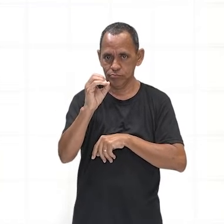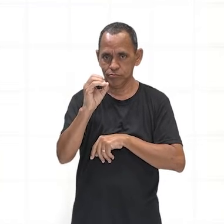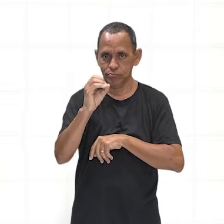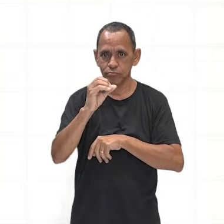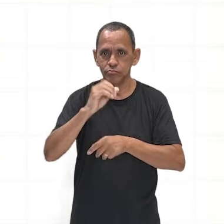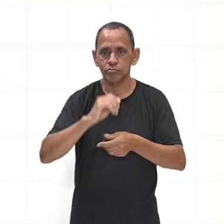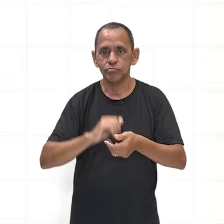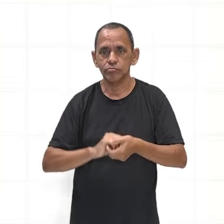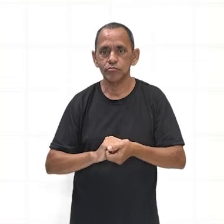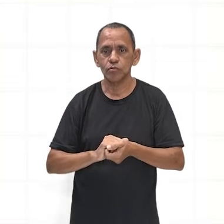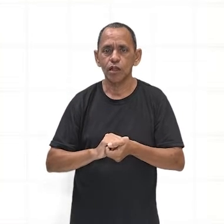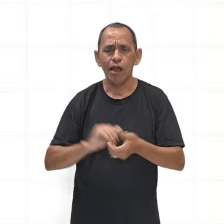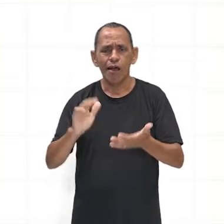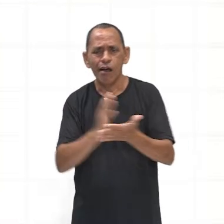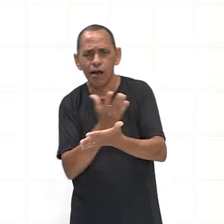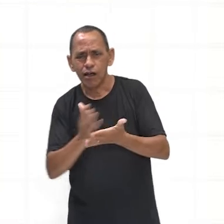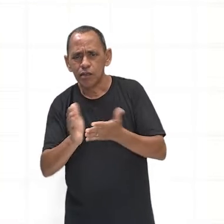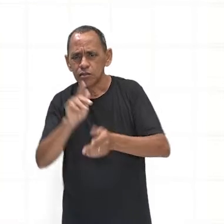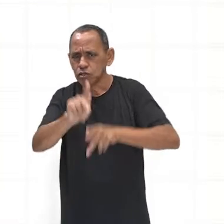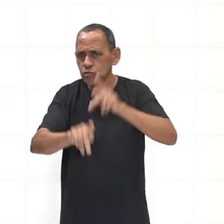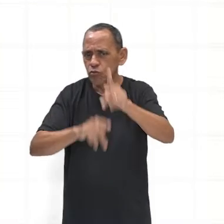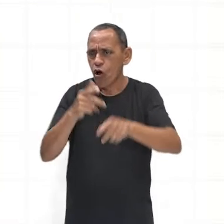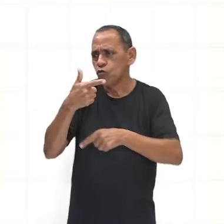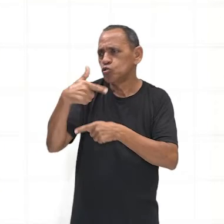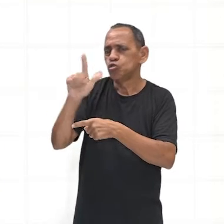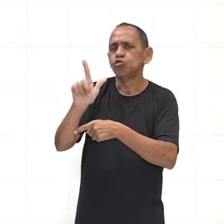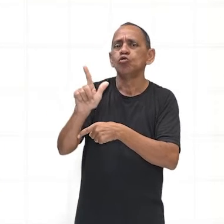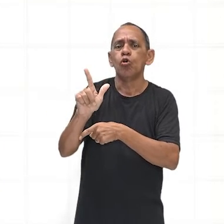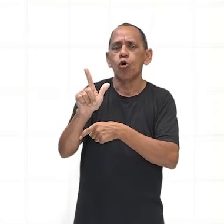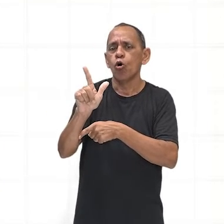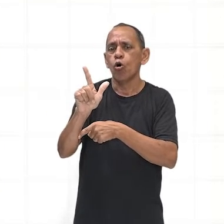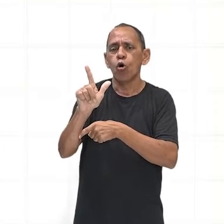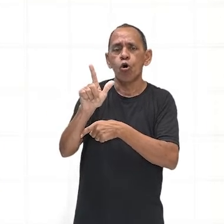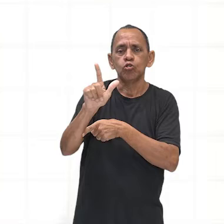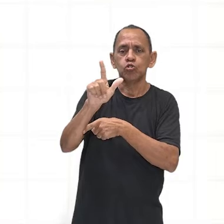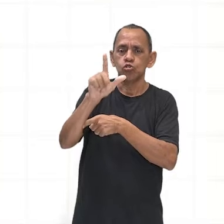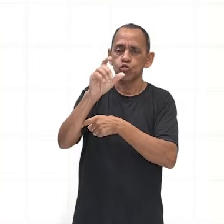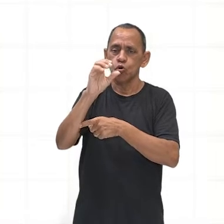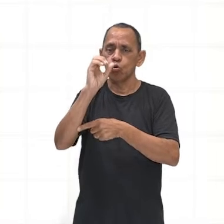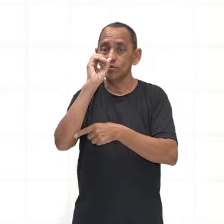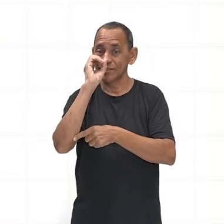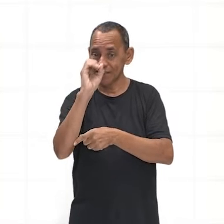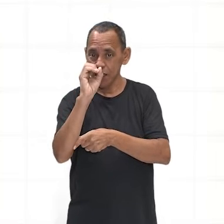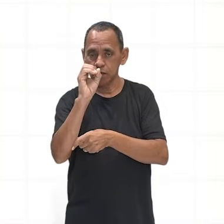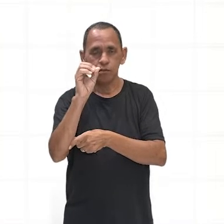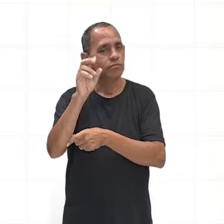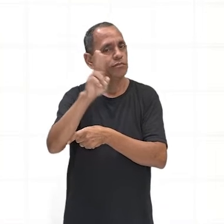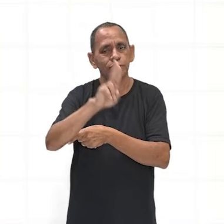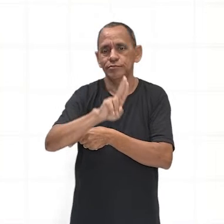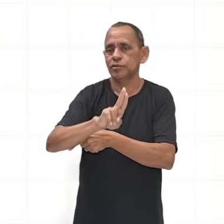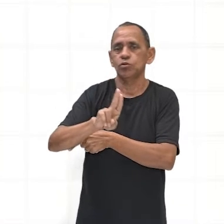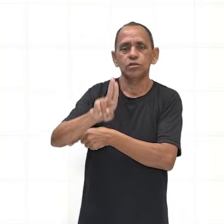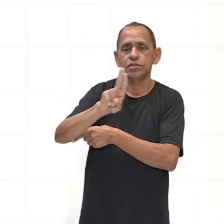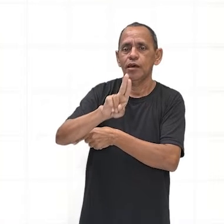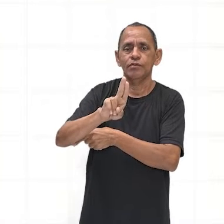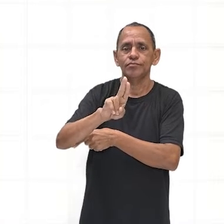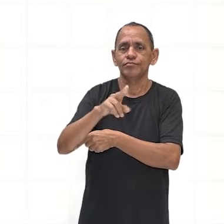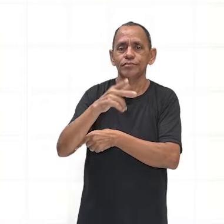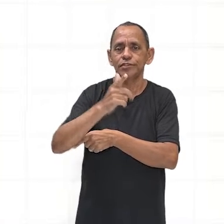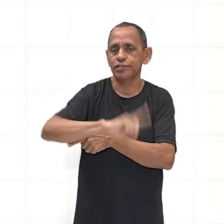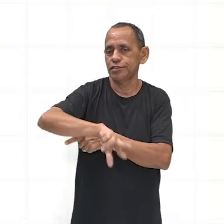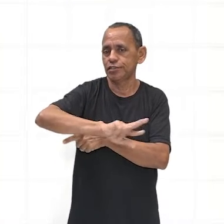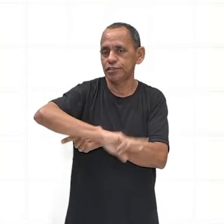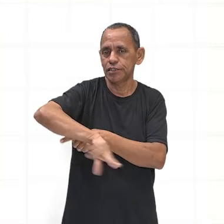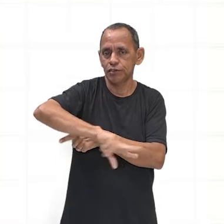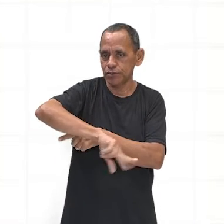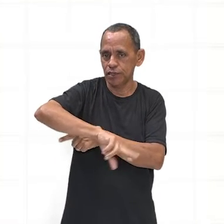pelo mundo afora estavam começando a desenvolver aí o uso da matemática e tal, os maias iriam ia ser